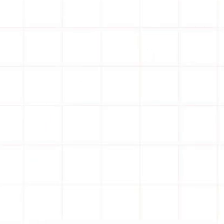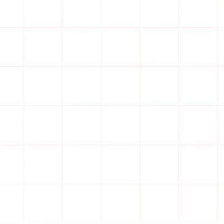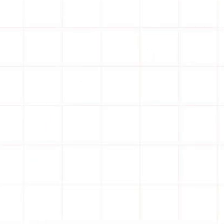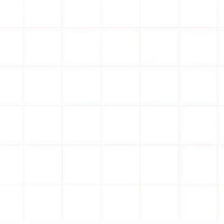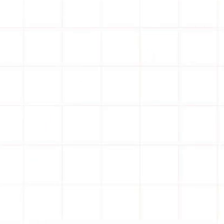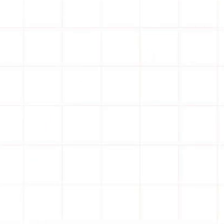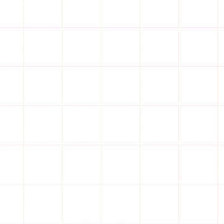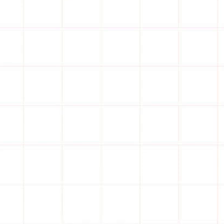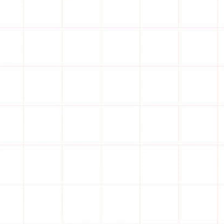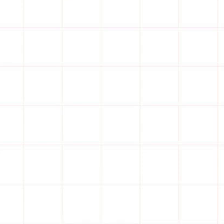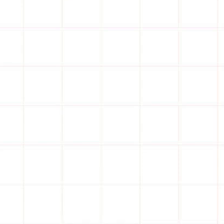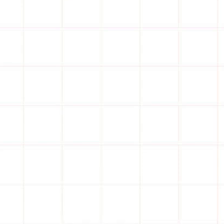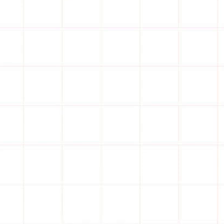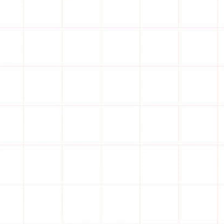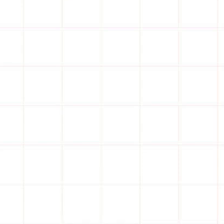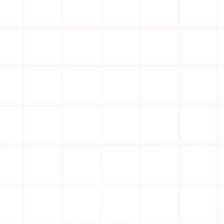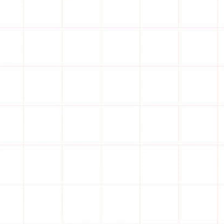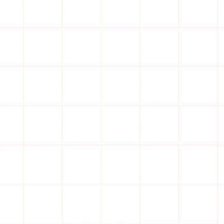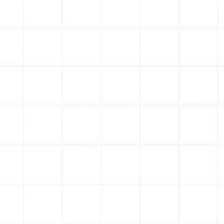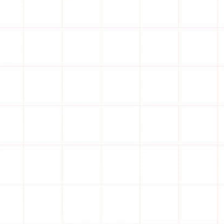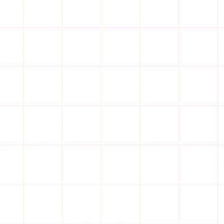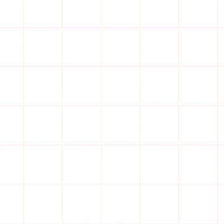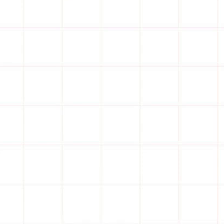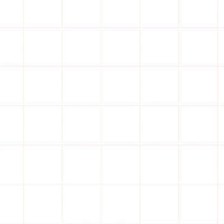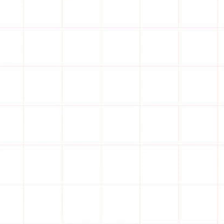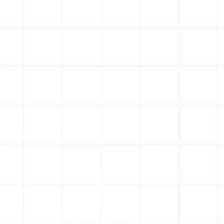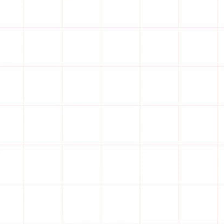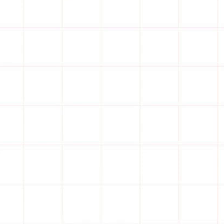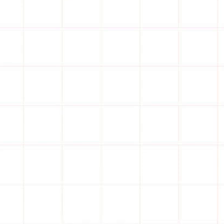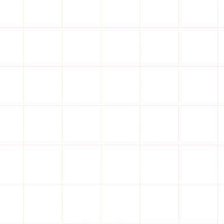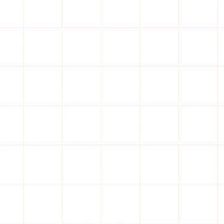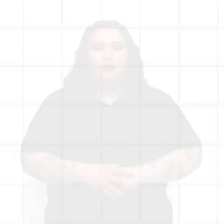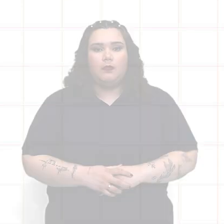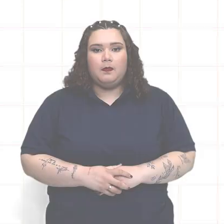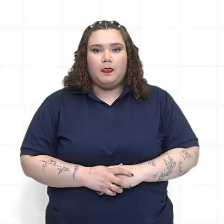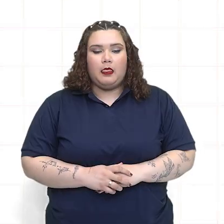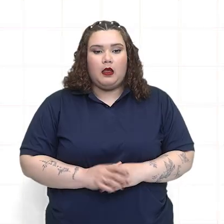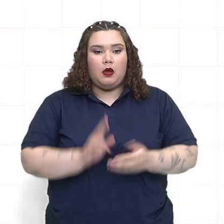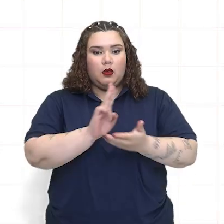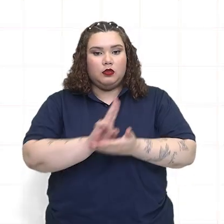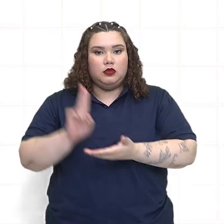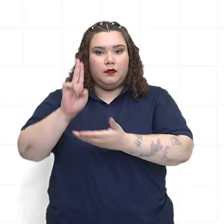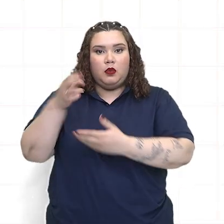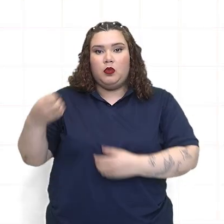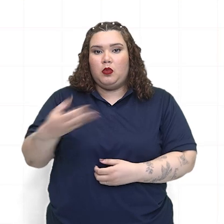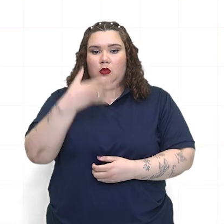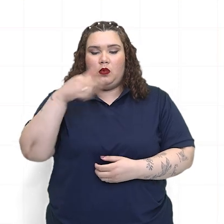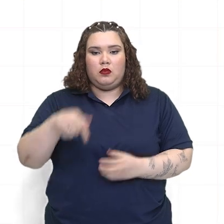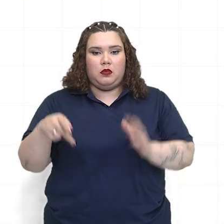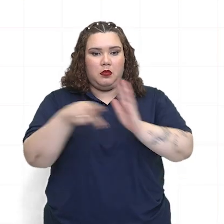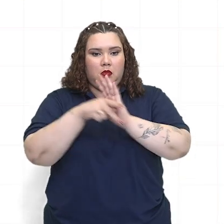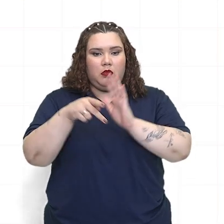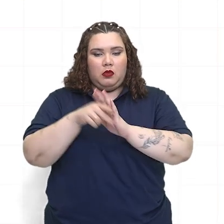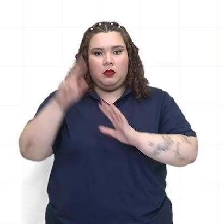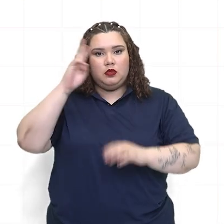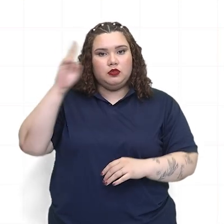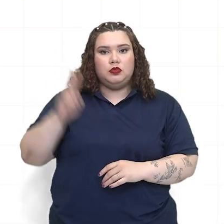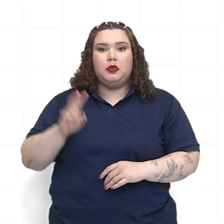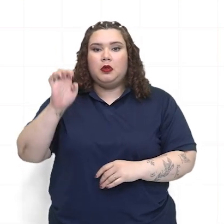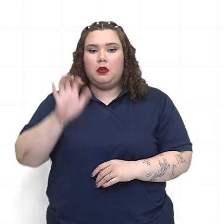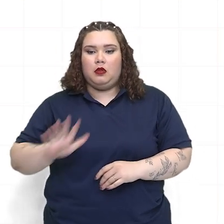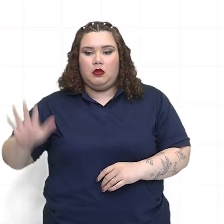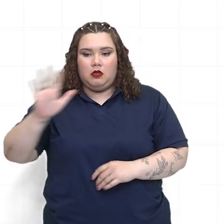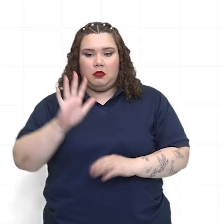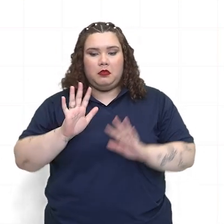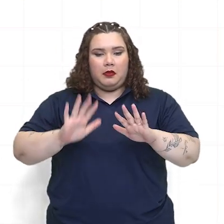fenômeno completamente novo na história da Europa. Nada parecido existira na Grécia ou na Roma Antiga.